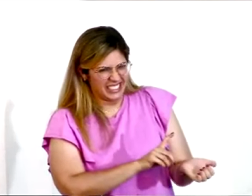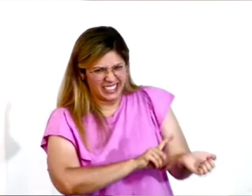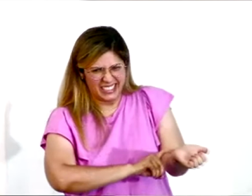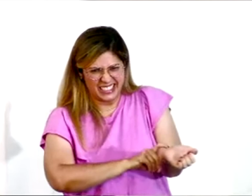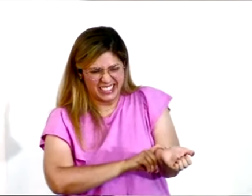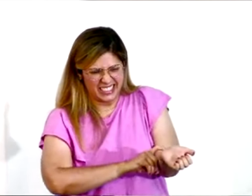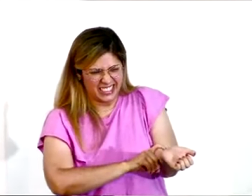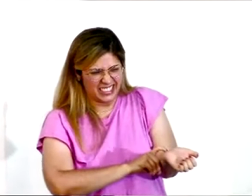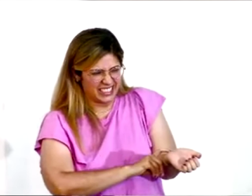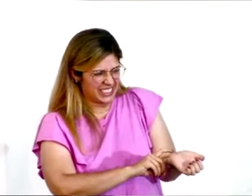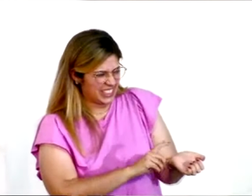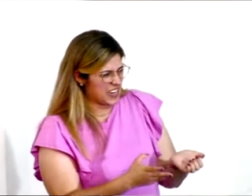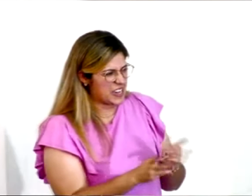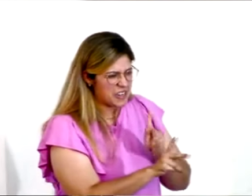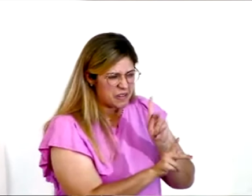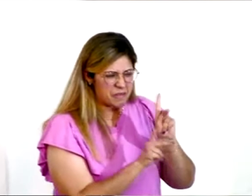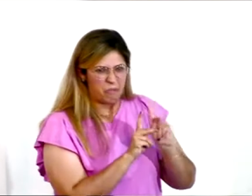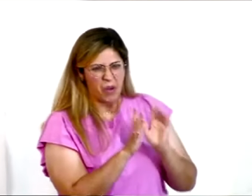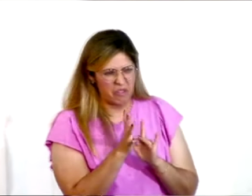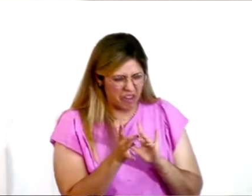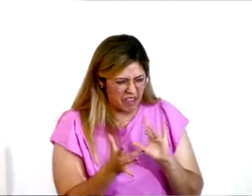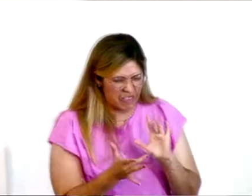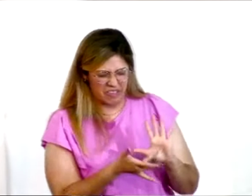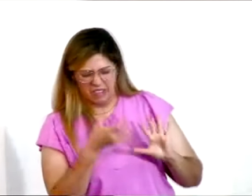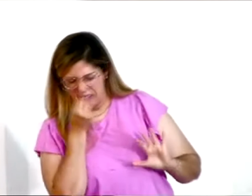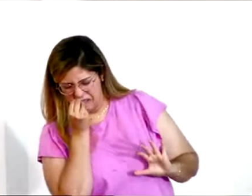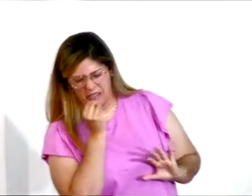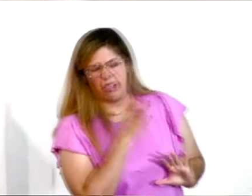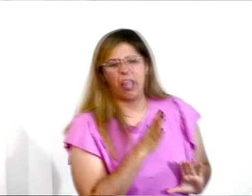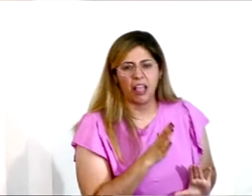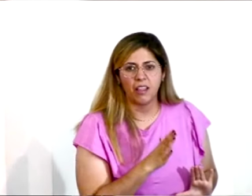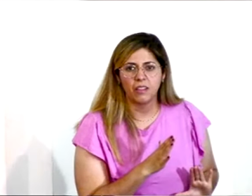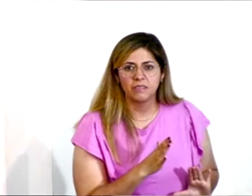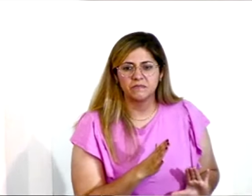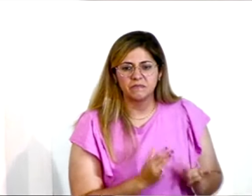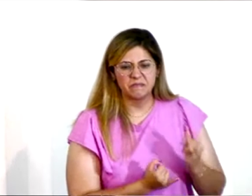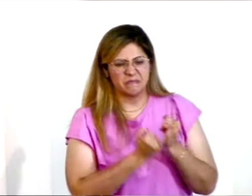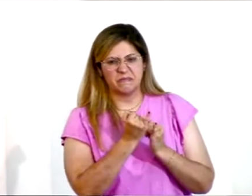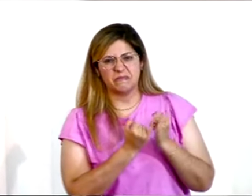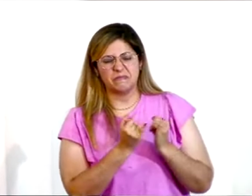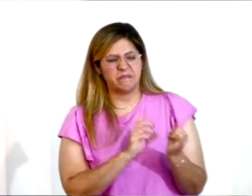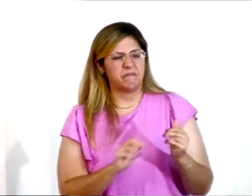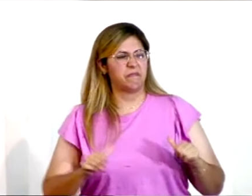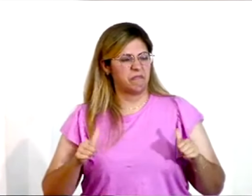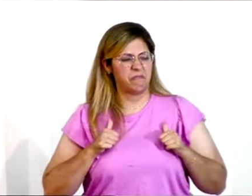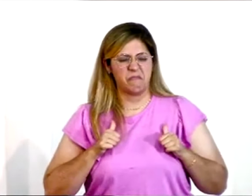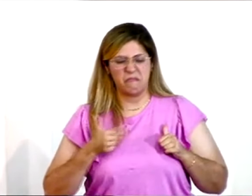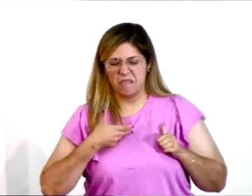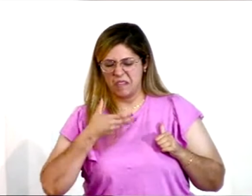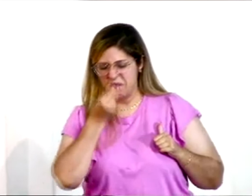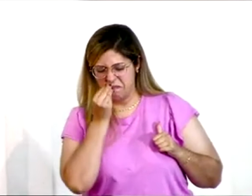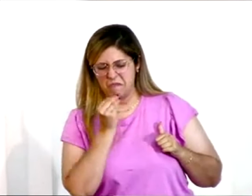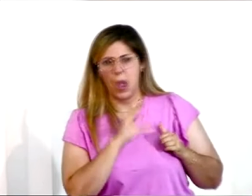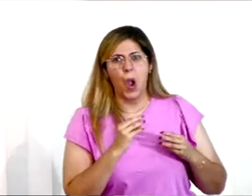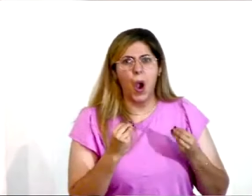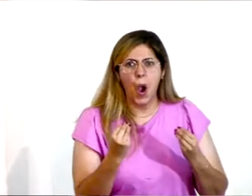essas pessoas? Como podem fazer isso? Como podem criar